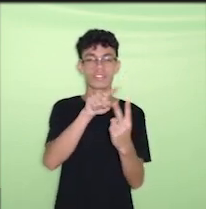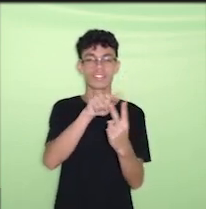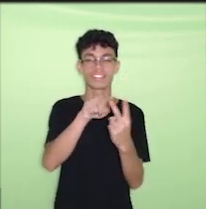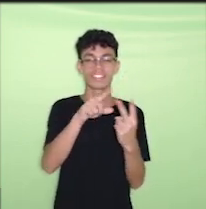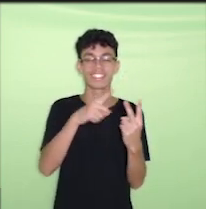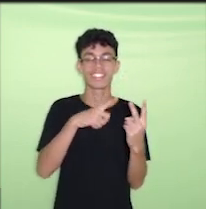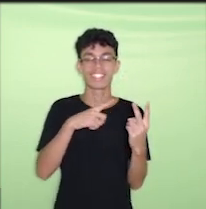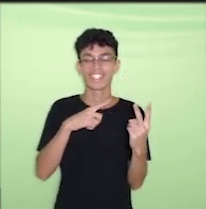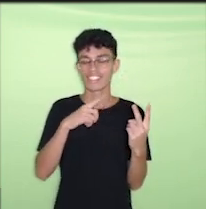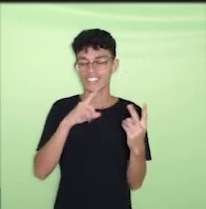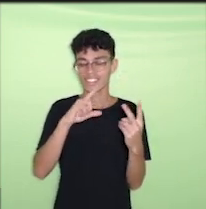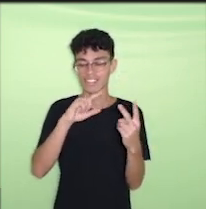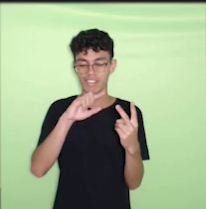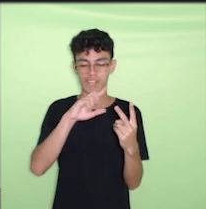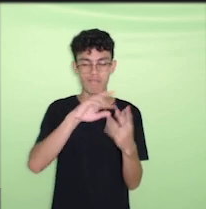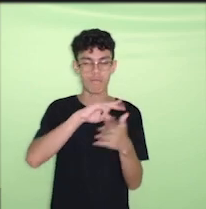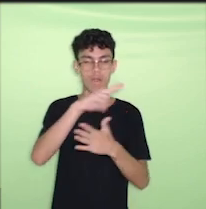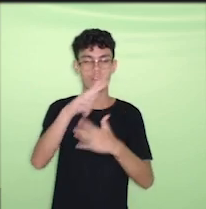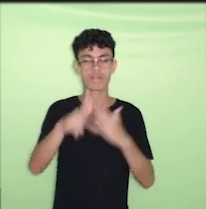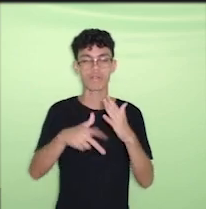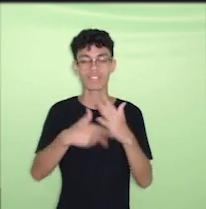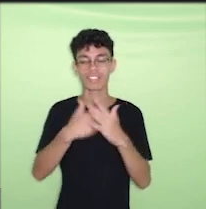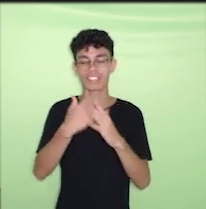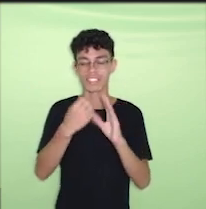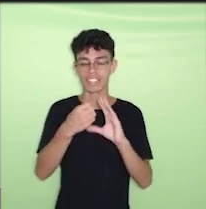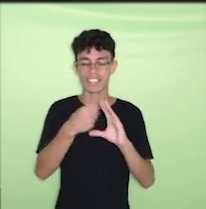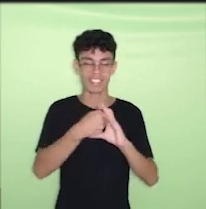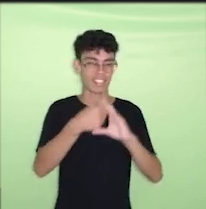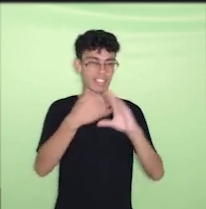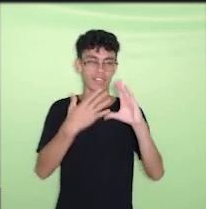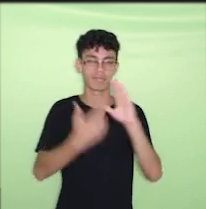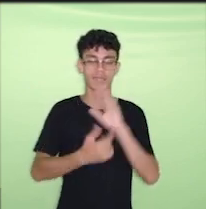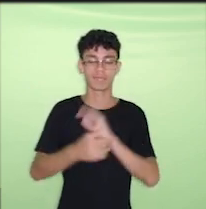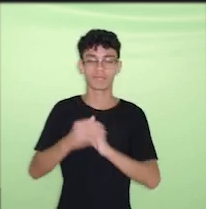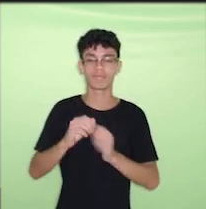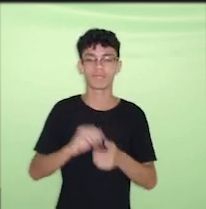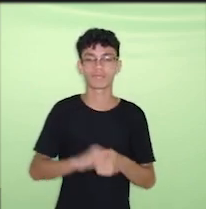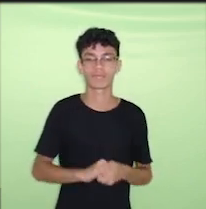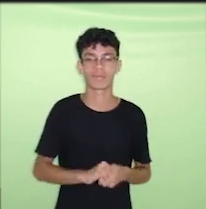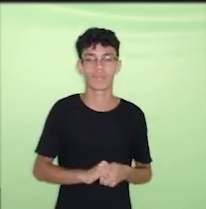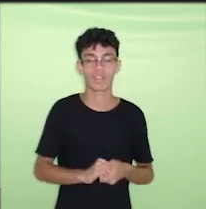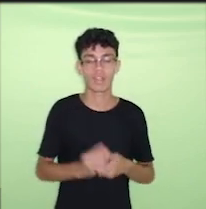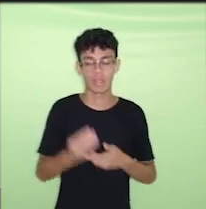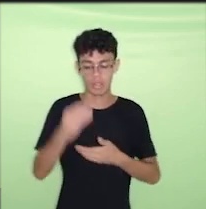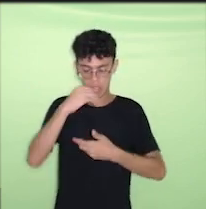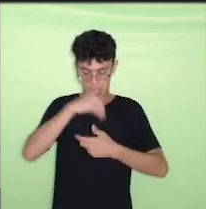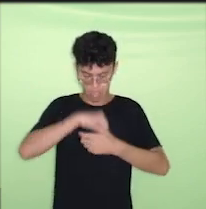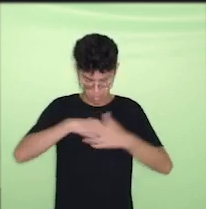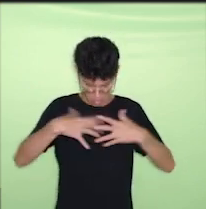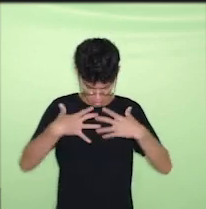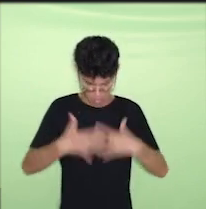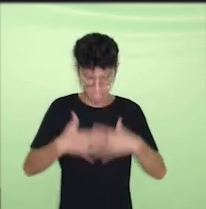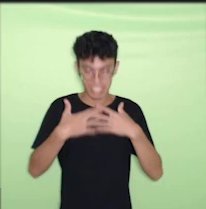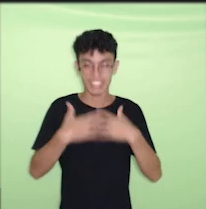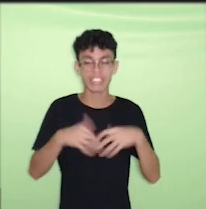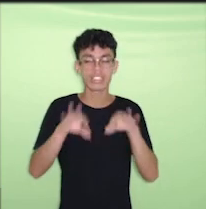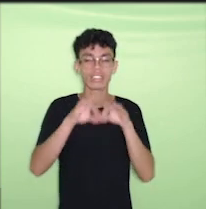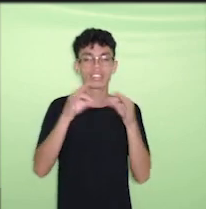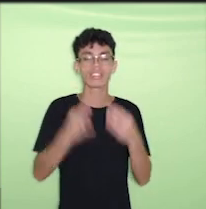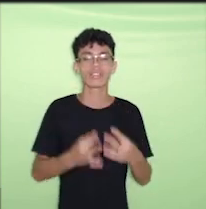infinitas conotações estéticas e éticas. E bem, o mecanismo é aparentemente simples, mas